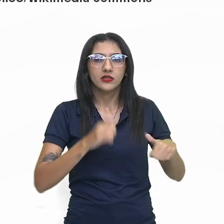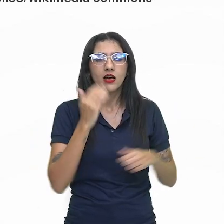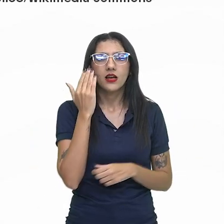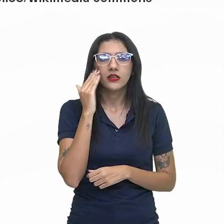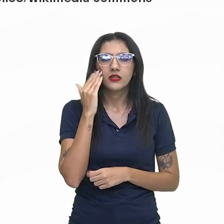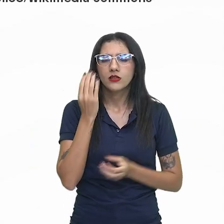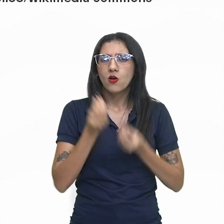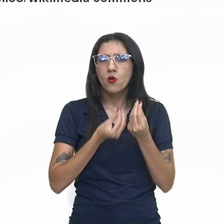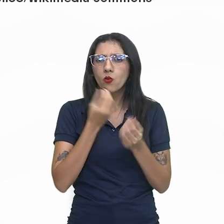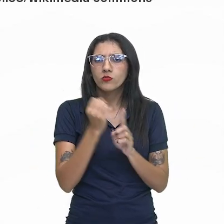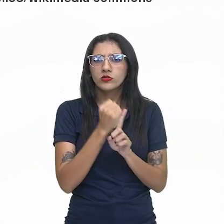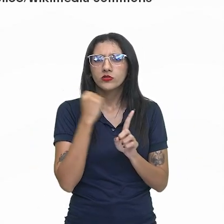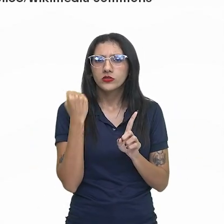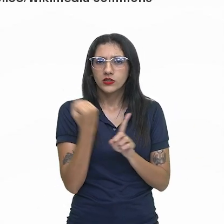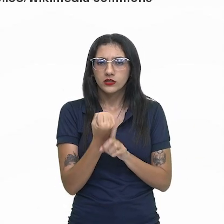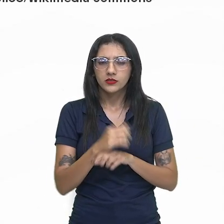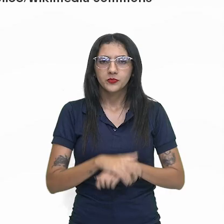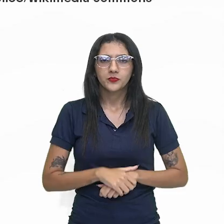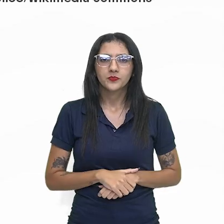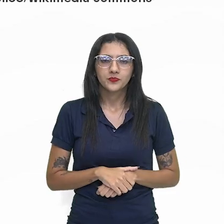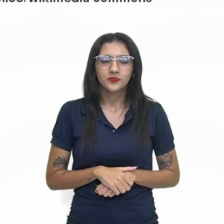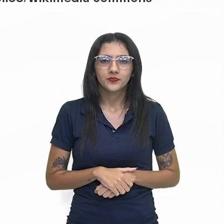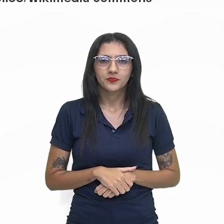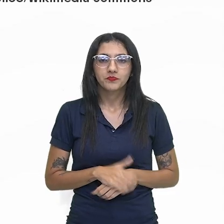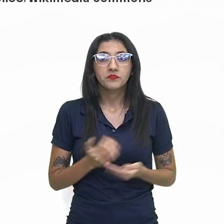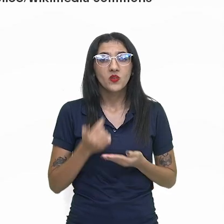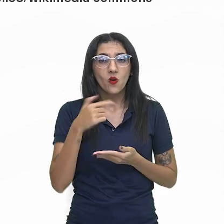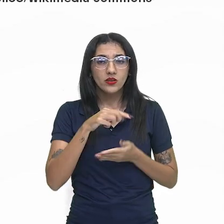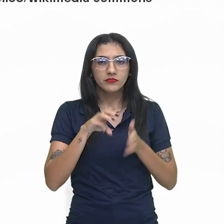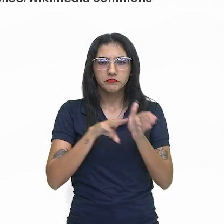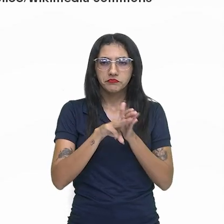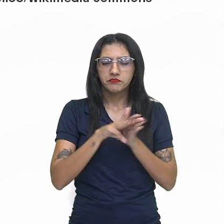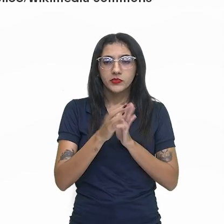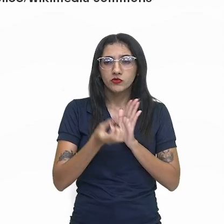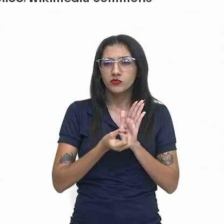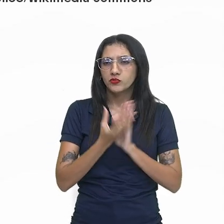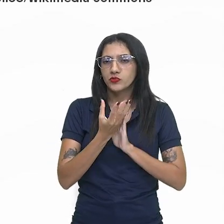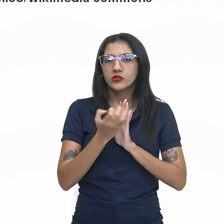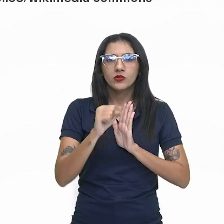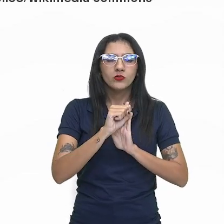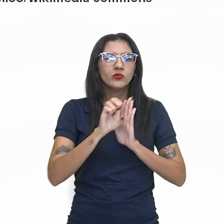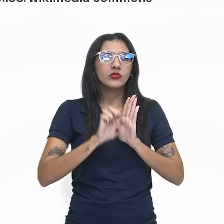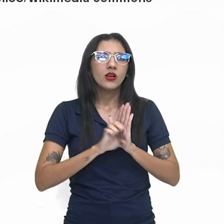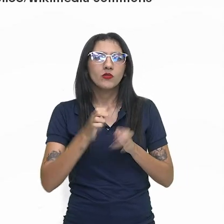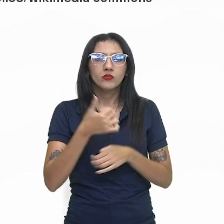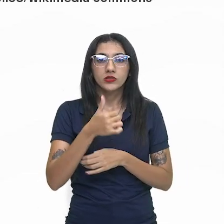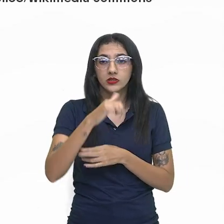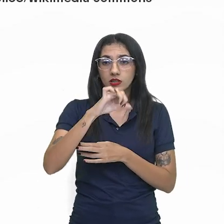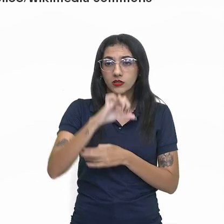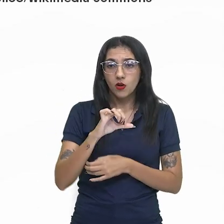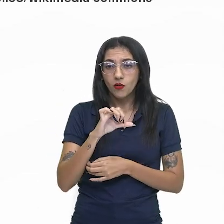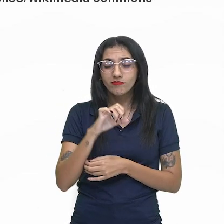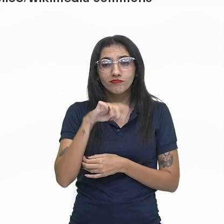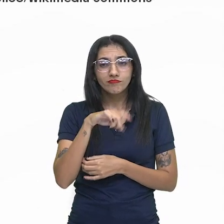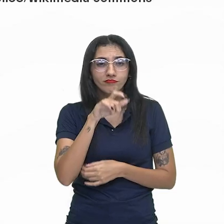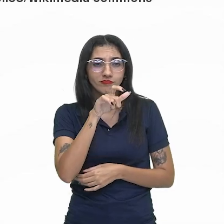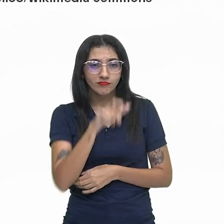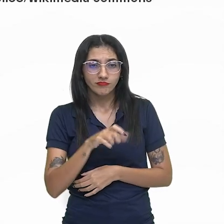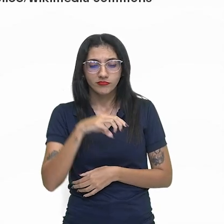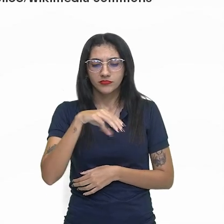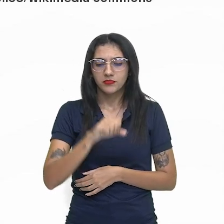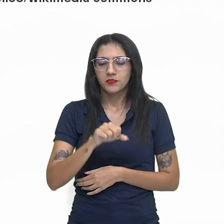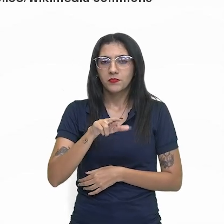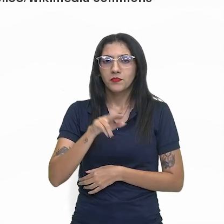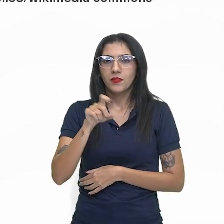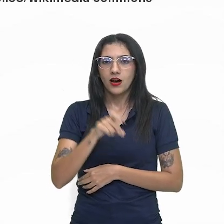realidade social. Então, essa metodologia surgiu no século XIX, com Karl Marx, mas